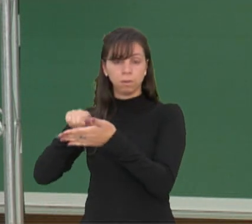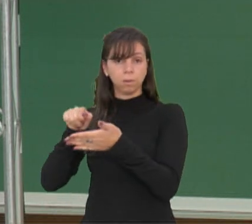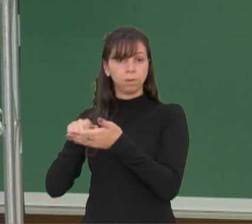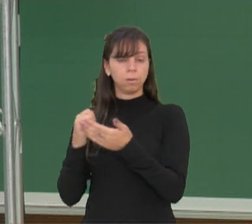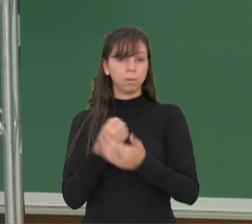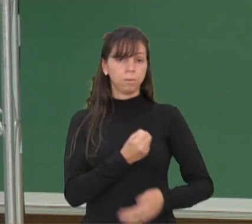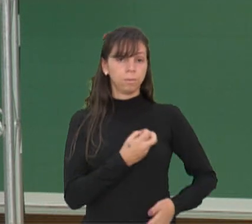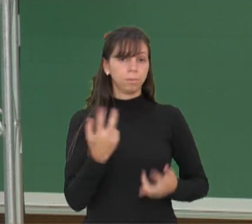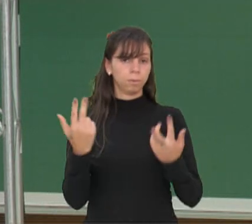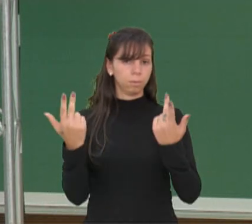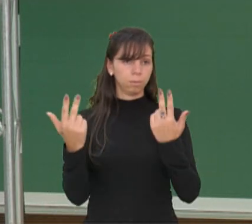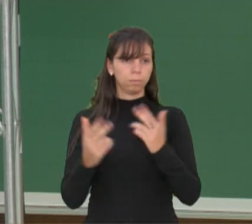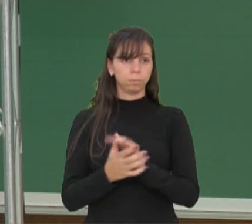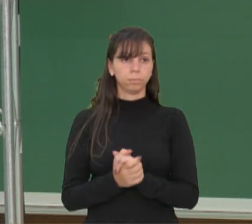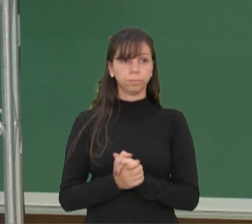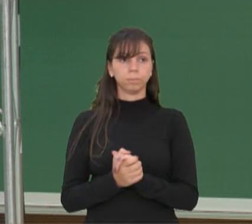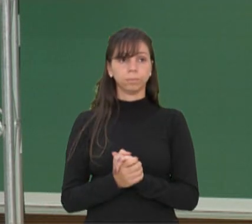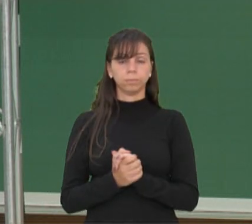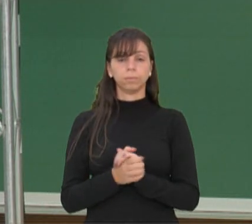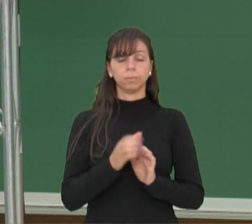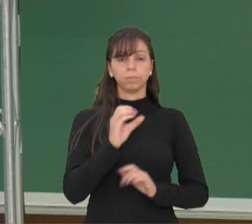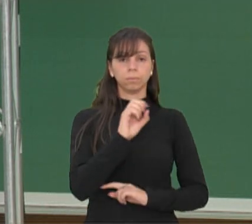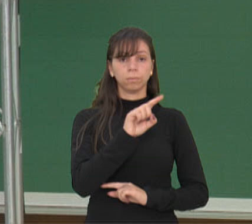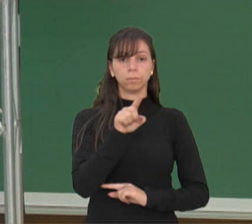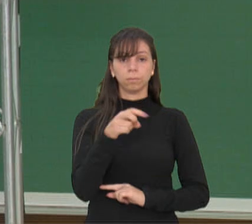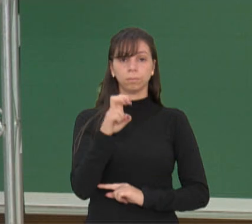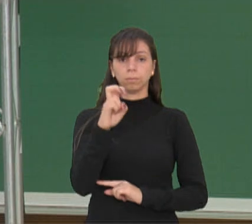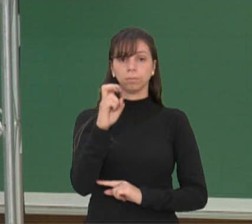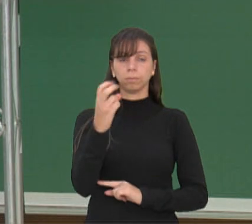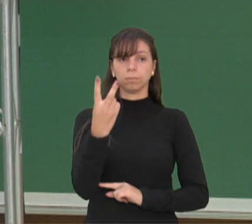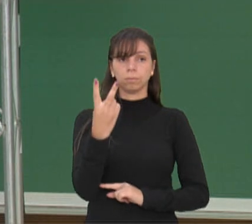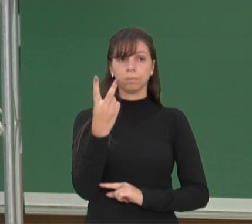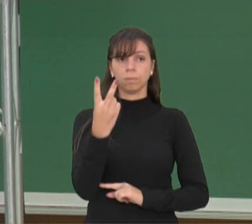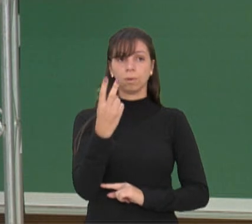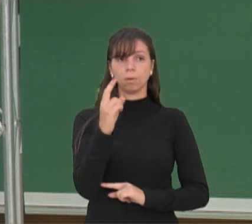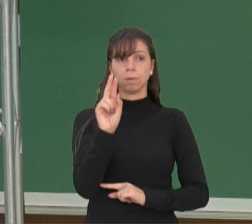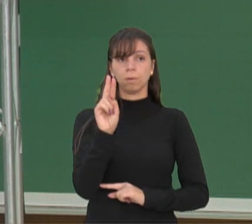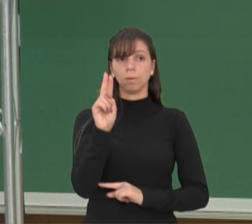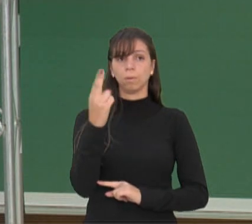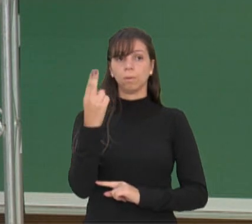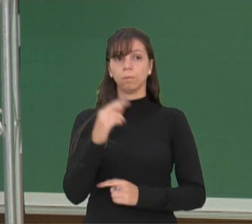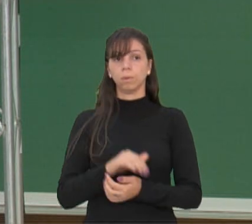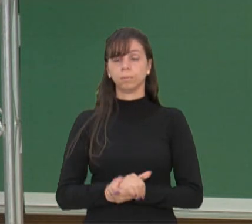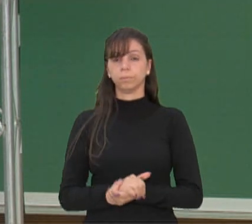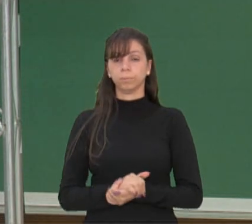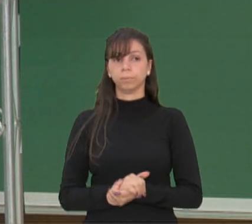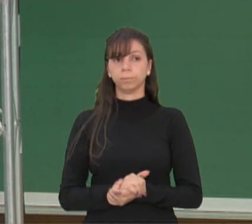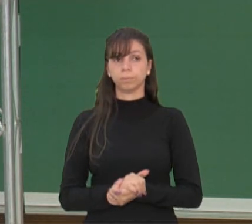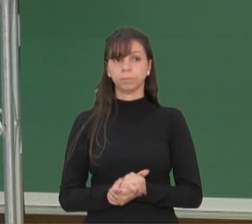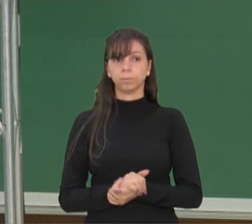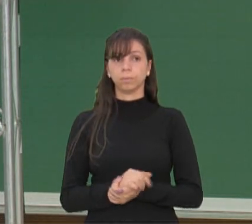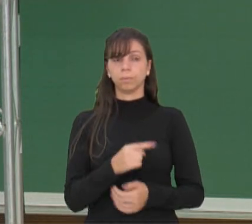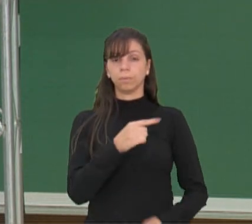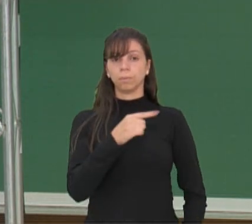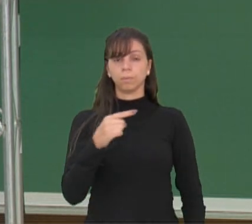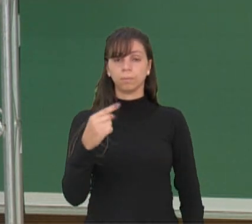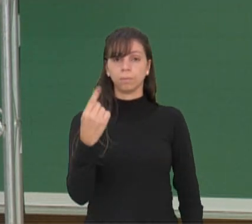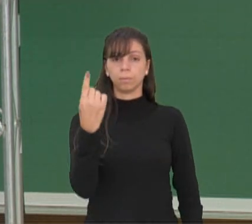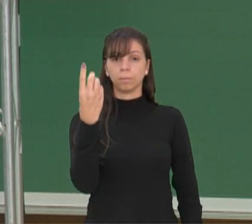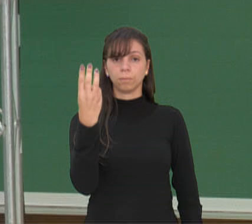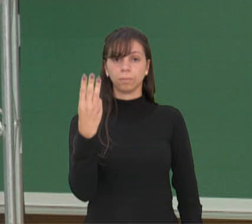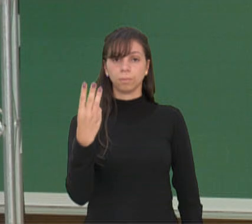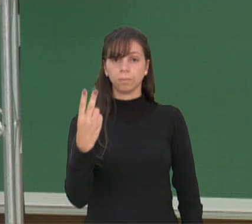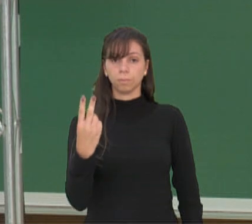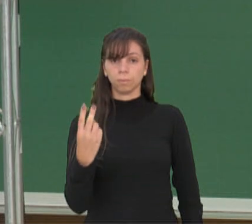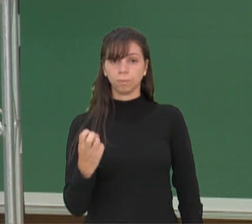Então, este decimal aqui, que é o menos 0,52, ou aquela fração ali que deu, que é o menos 13,25, eles representam a